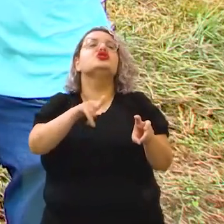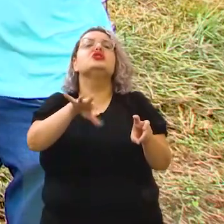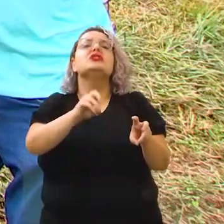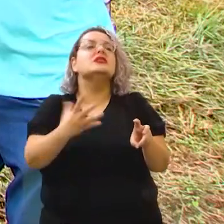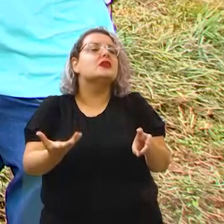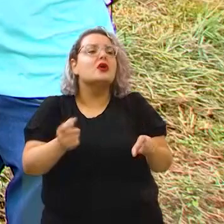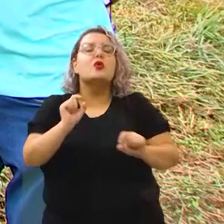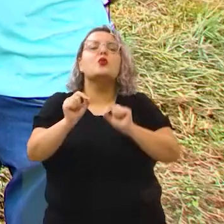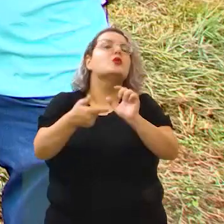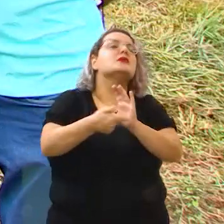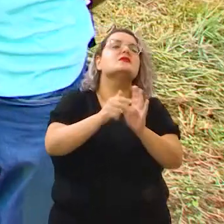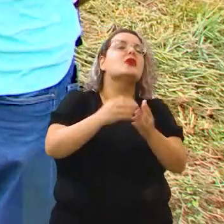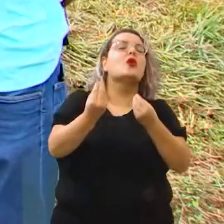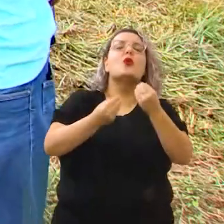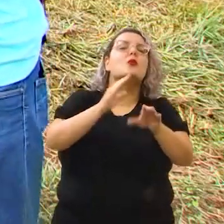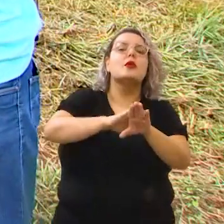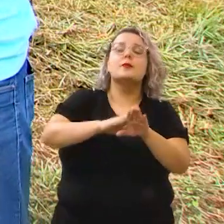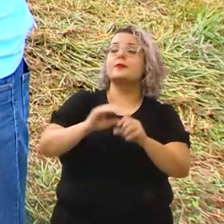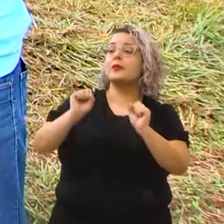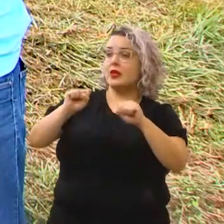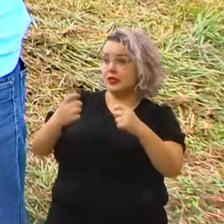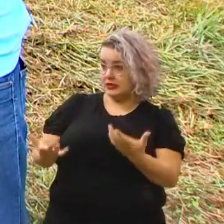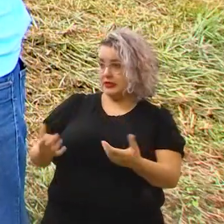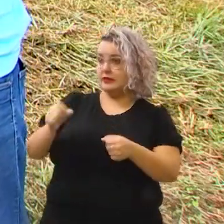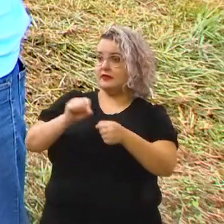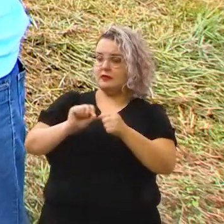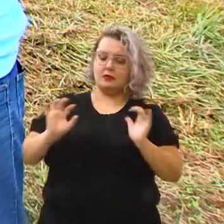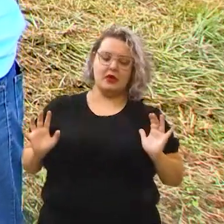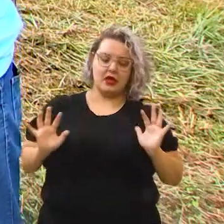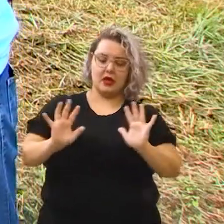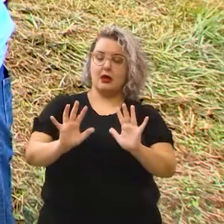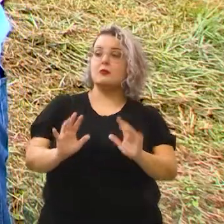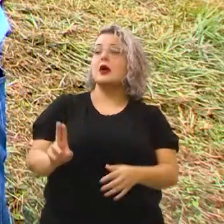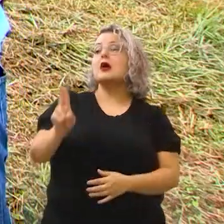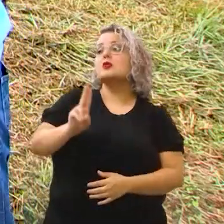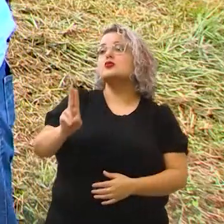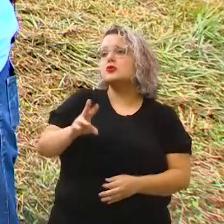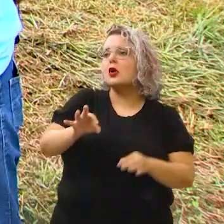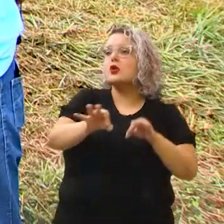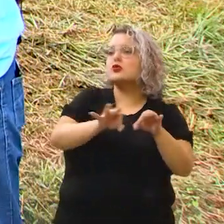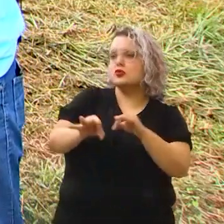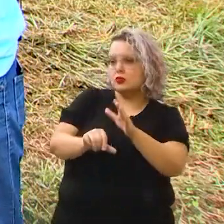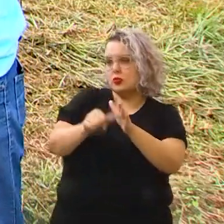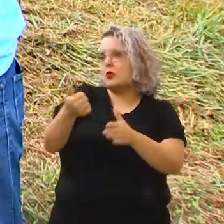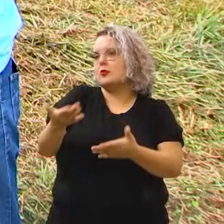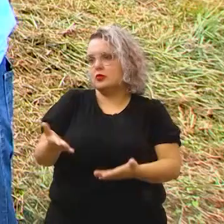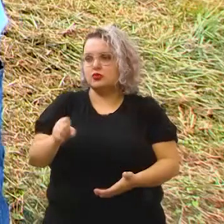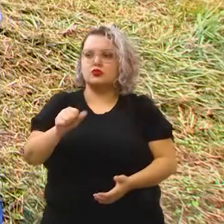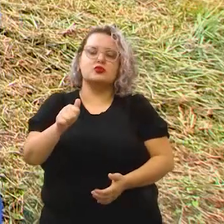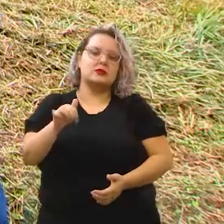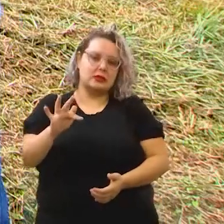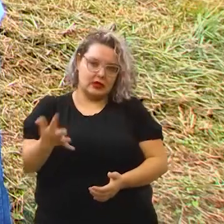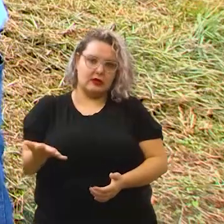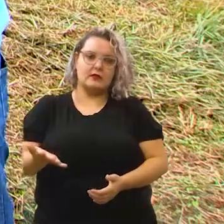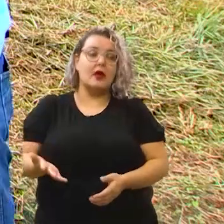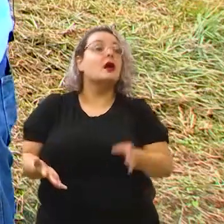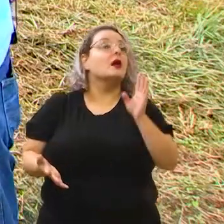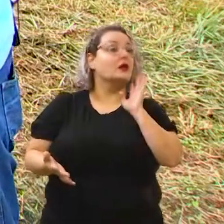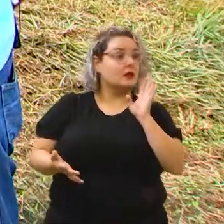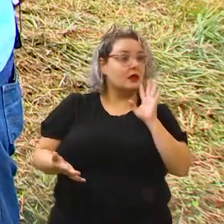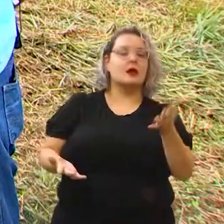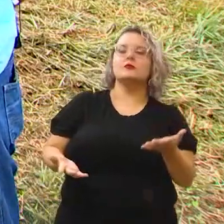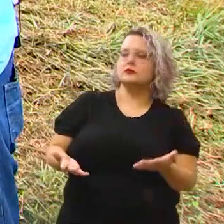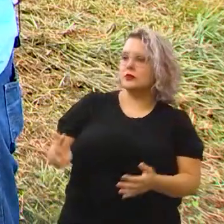que significa isso. Sim, a gente fez um multirão aqui para a implantação de um projeto piloto de um SAF. Que legal.